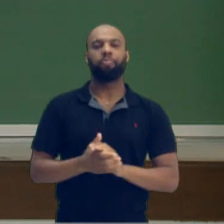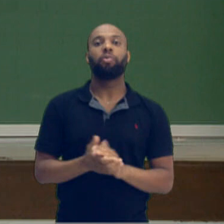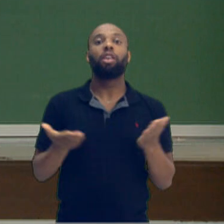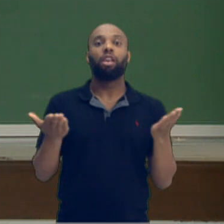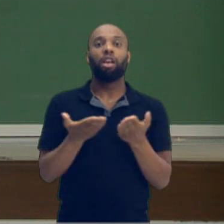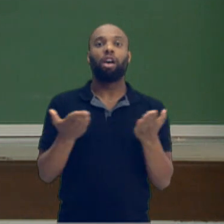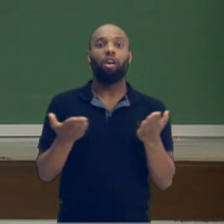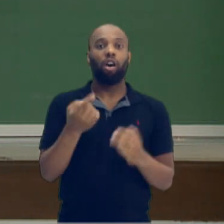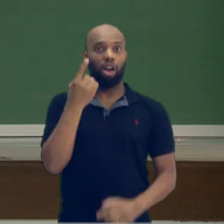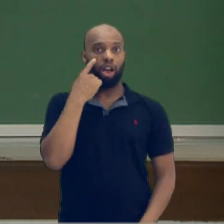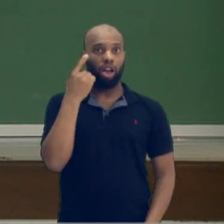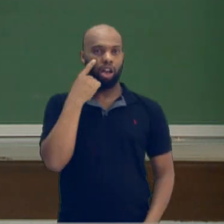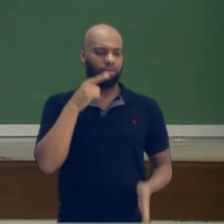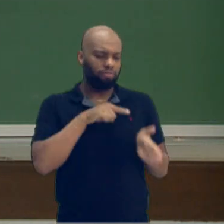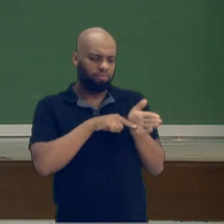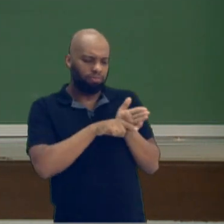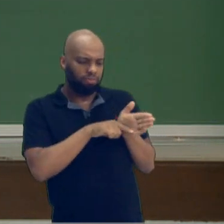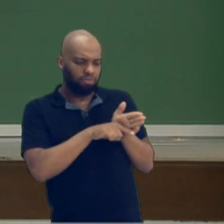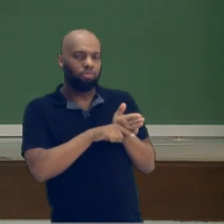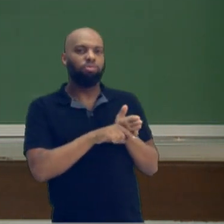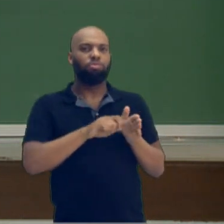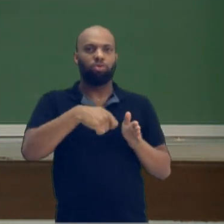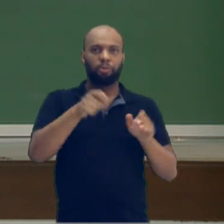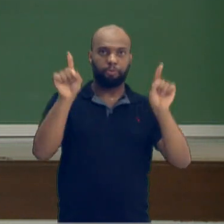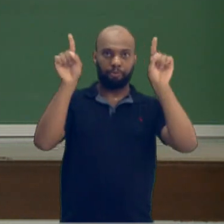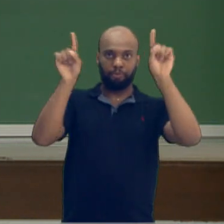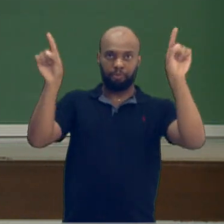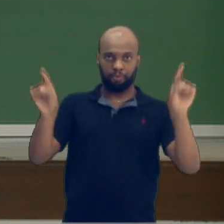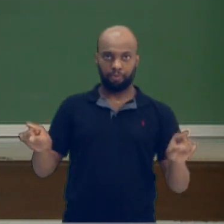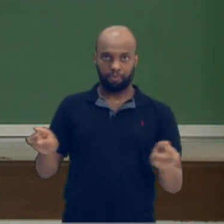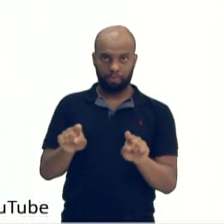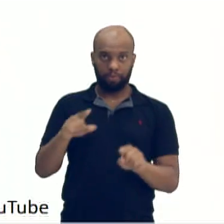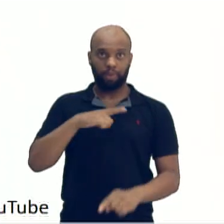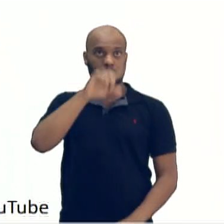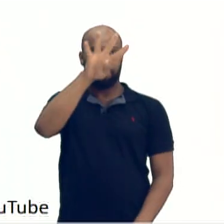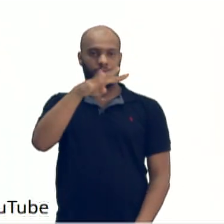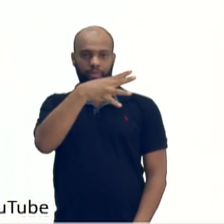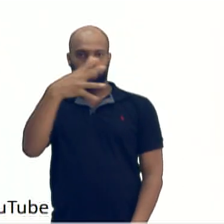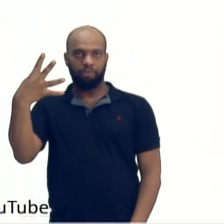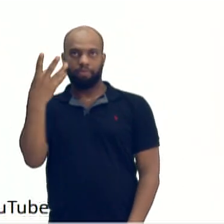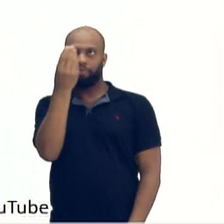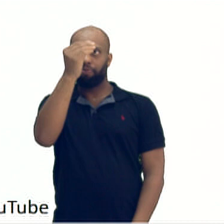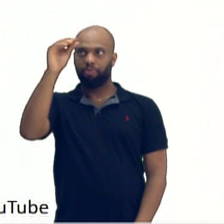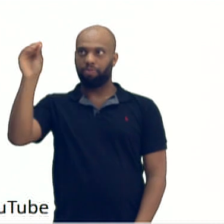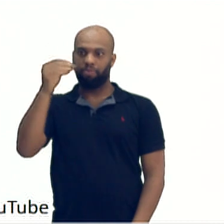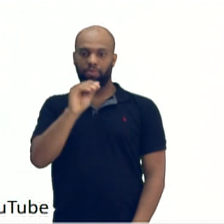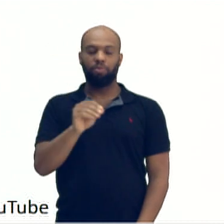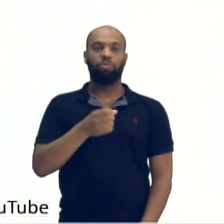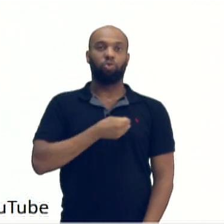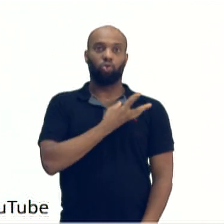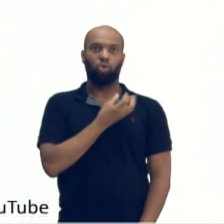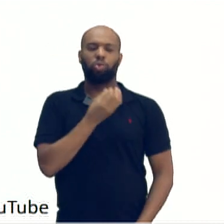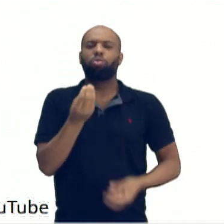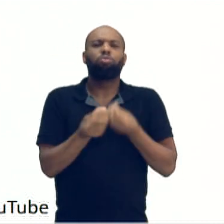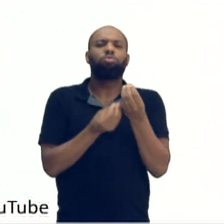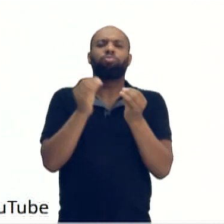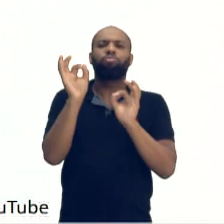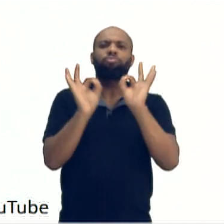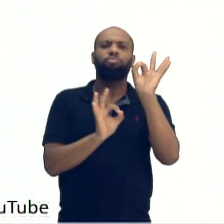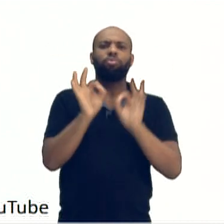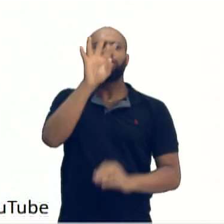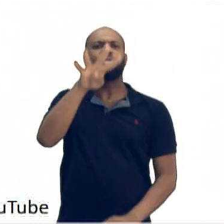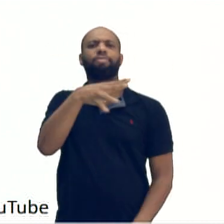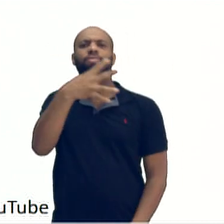então conhecer um pouquinho mais as matrizes. Matriz, então, é uma tabela de números, que como que a gente monta uma tabela? Para a gente montar